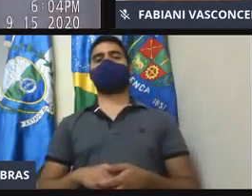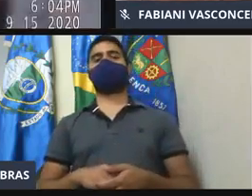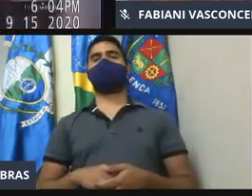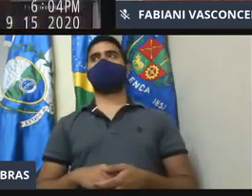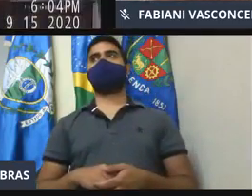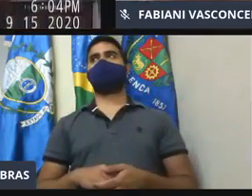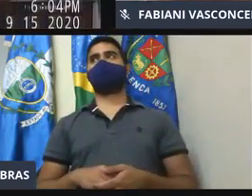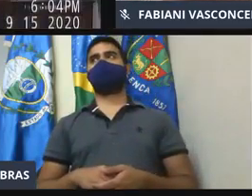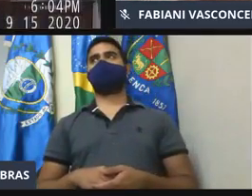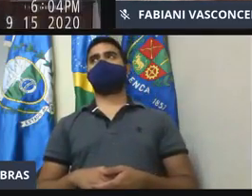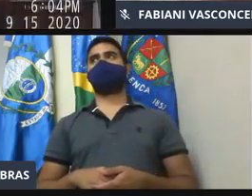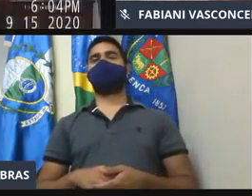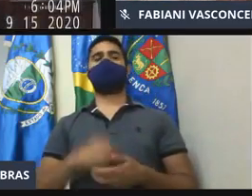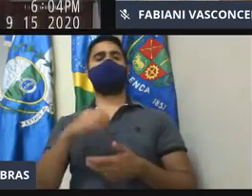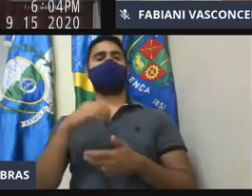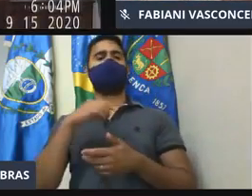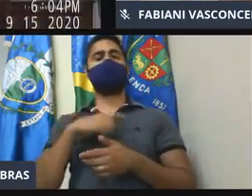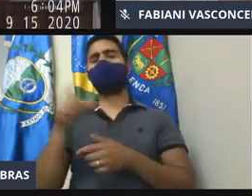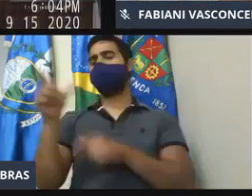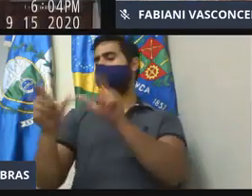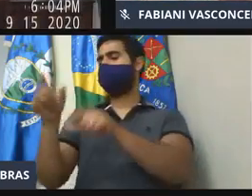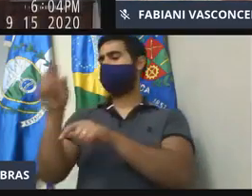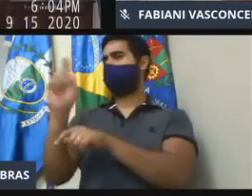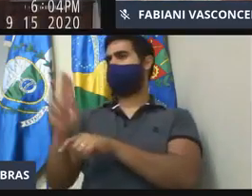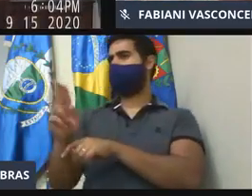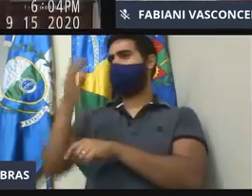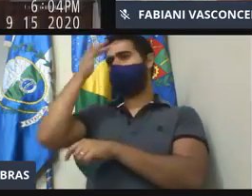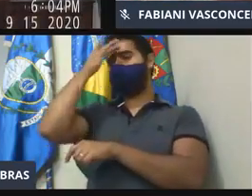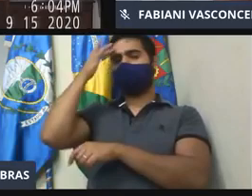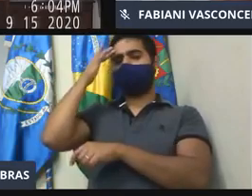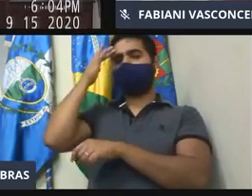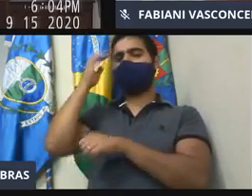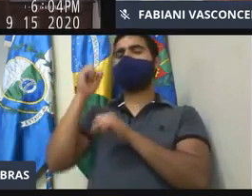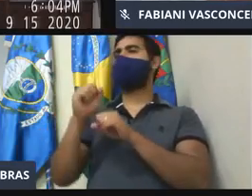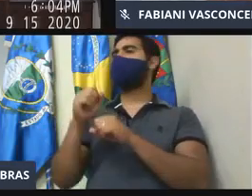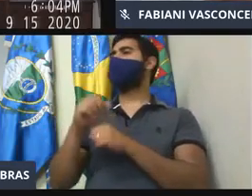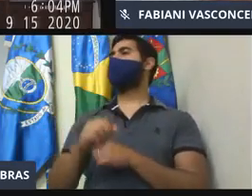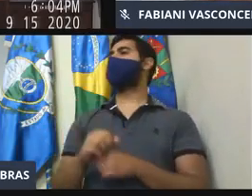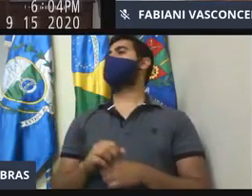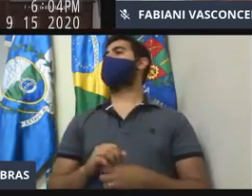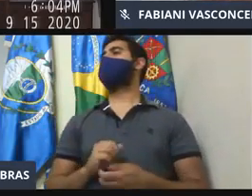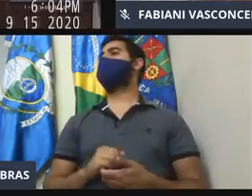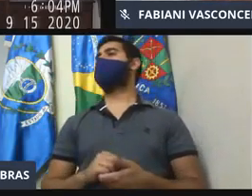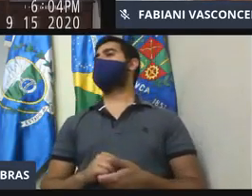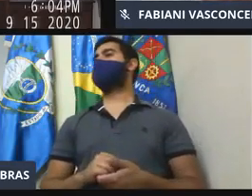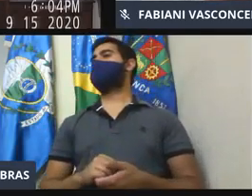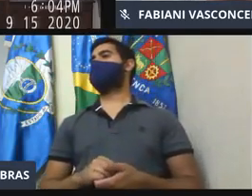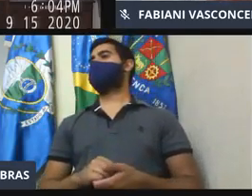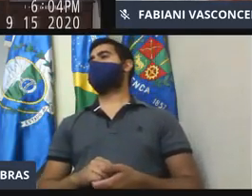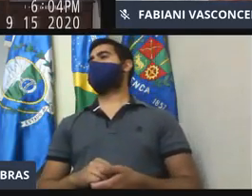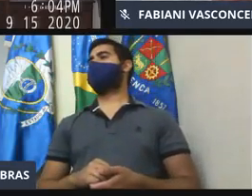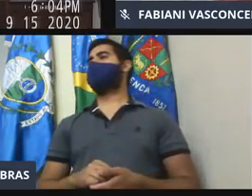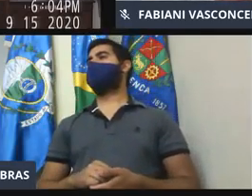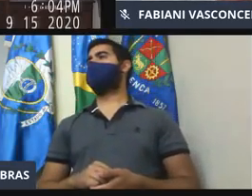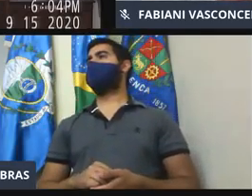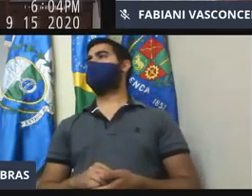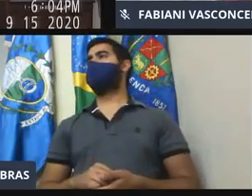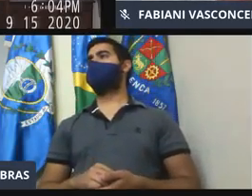aqui os nomes, e aí a gente tem aqui, presidentes,